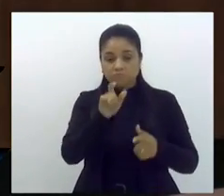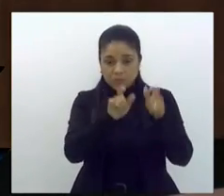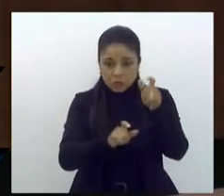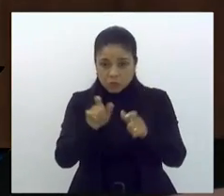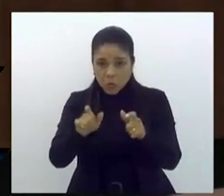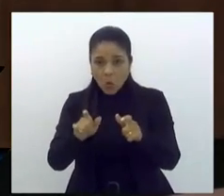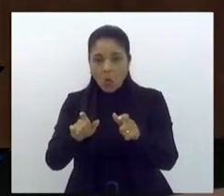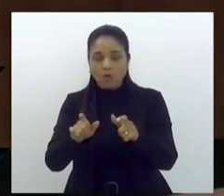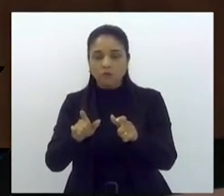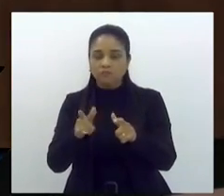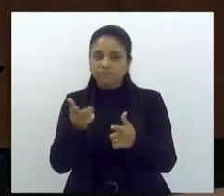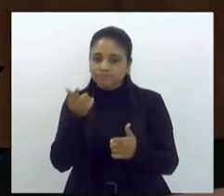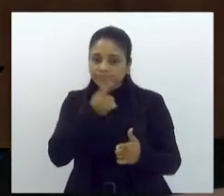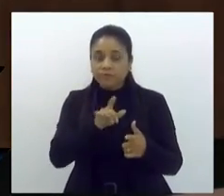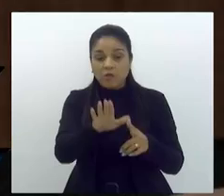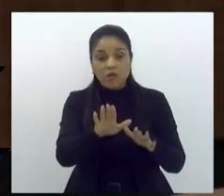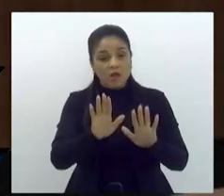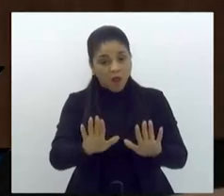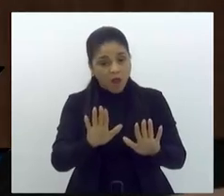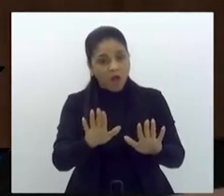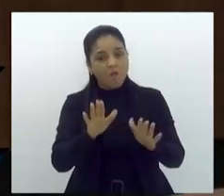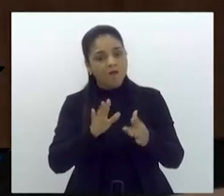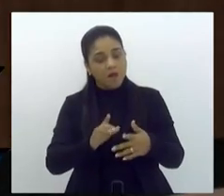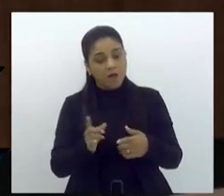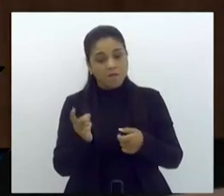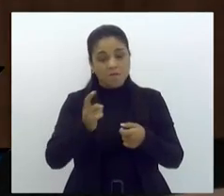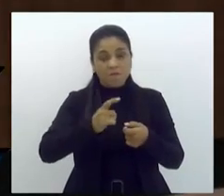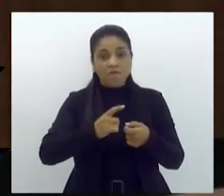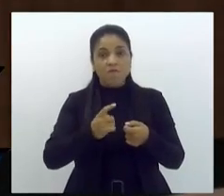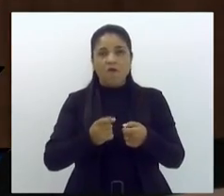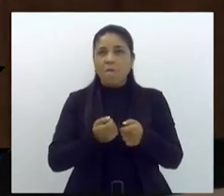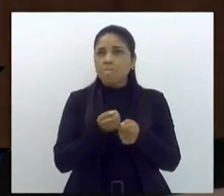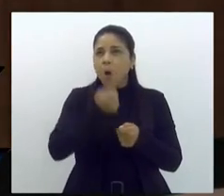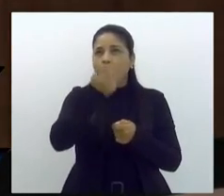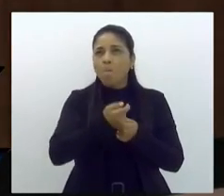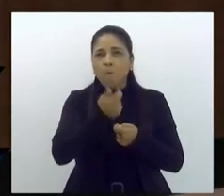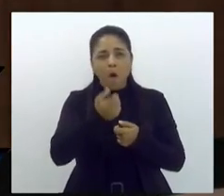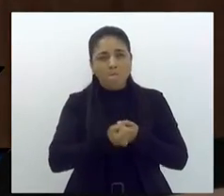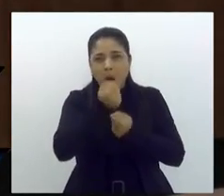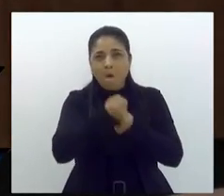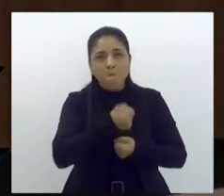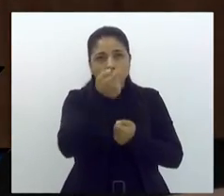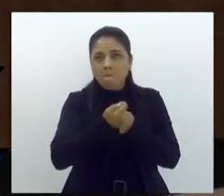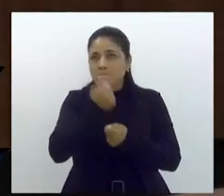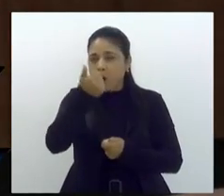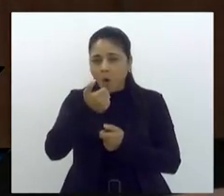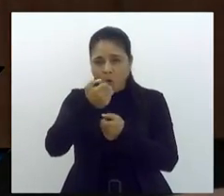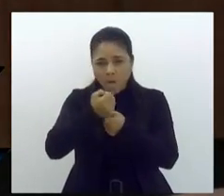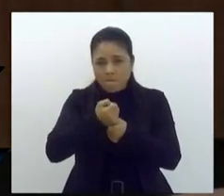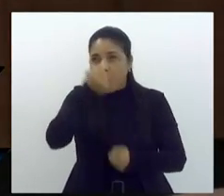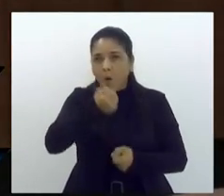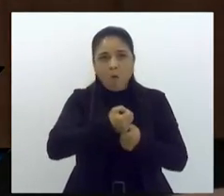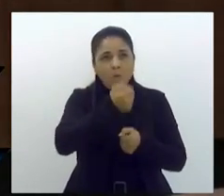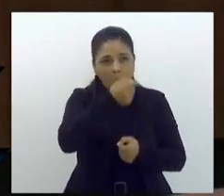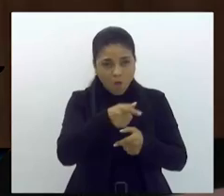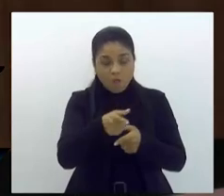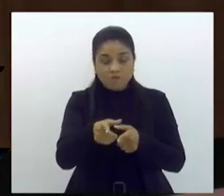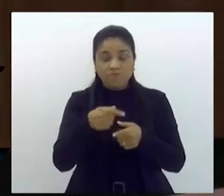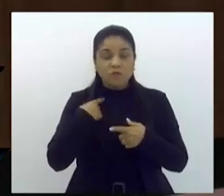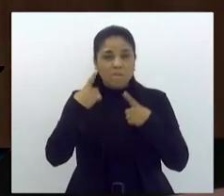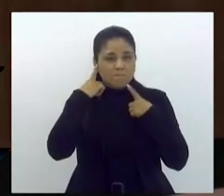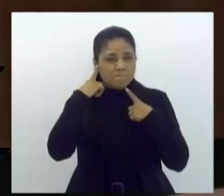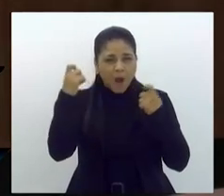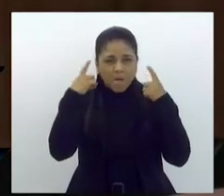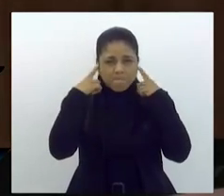por causa de uma criança autista e ele soltaram fogos na casa e sabemos que isso o som muito alto faz